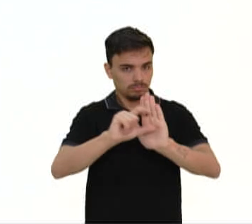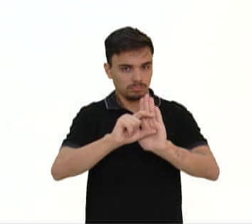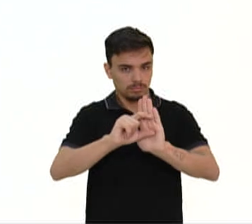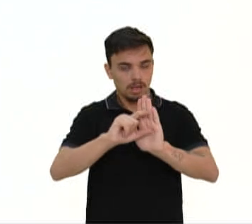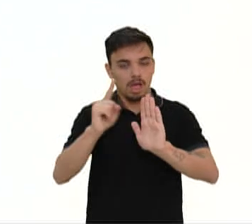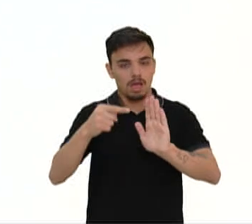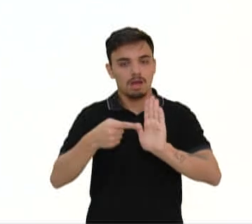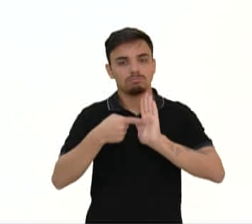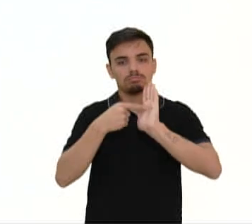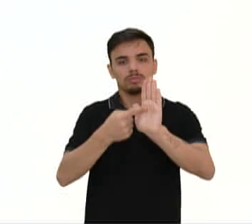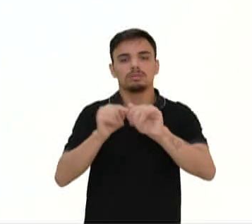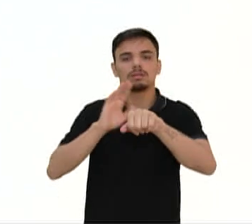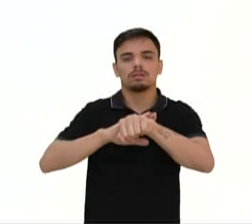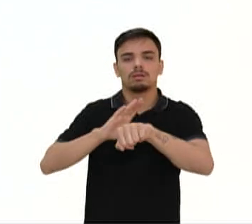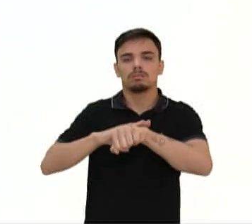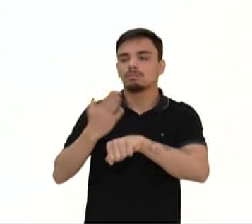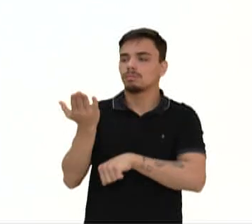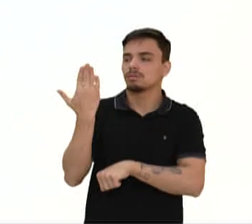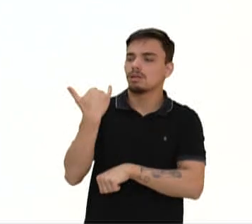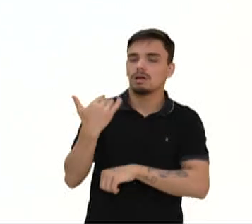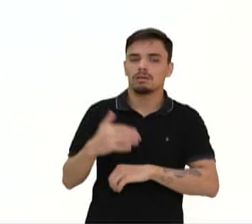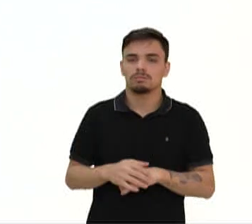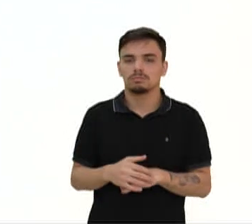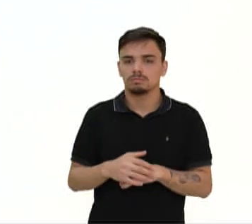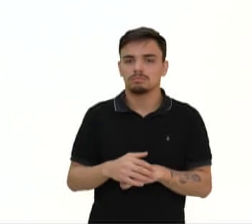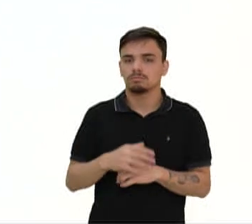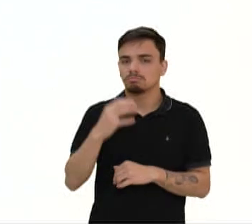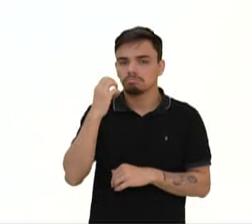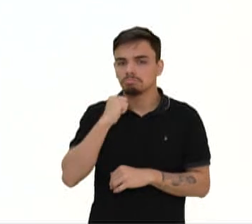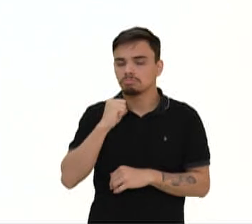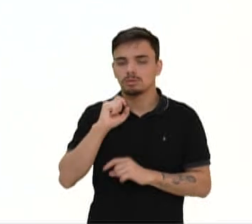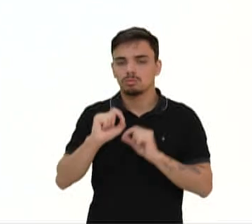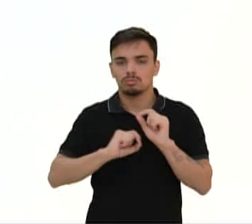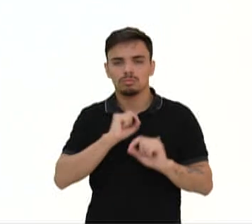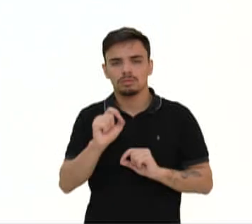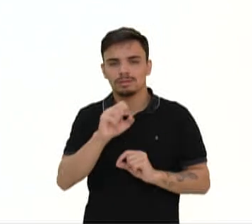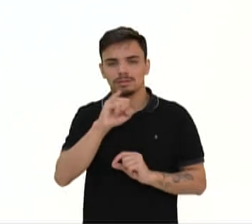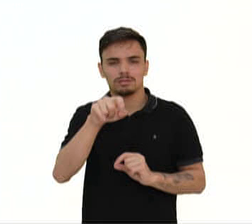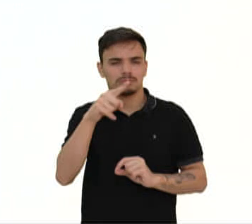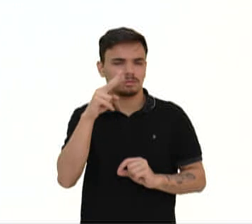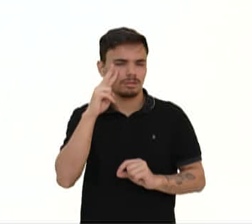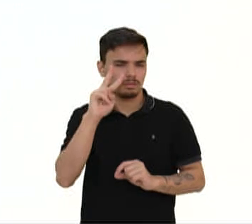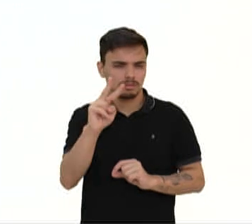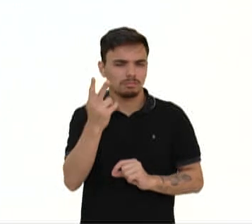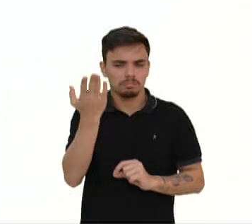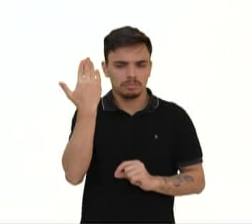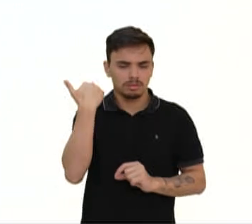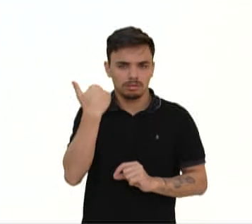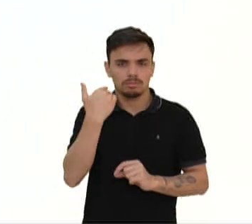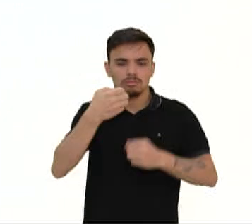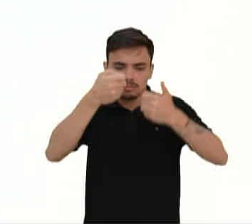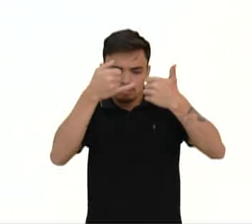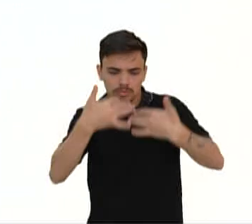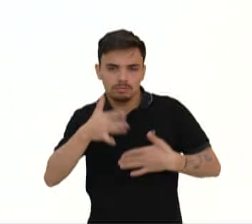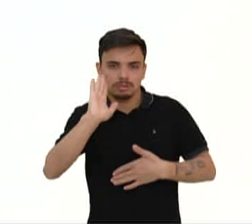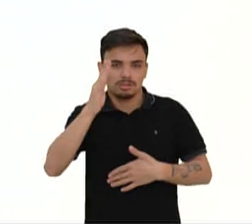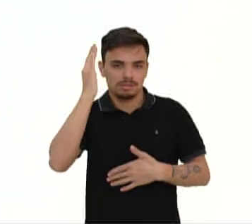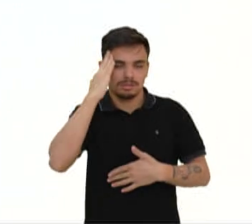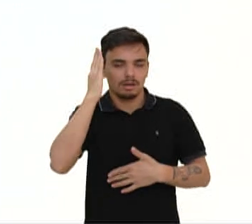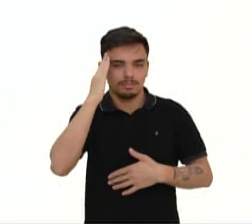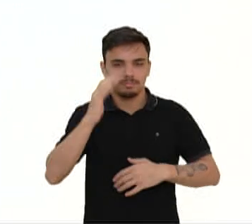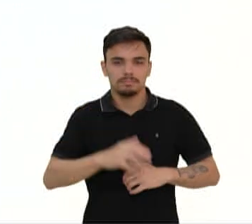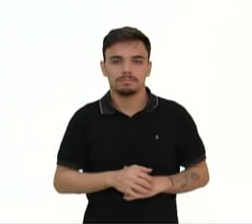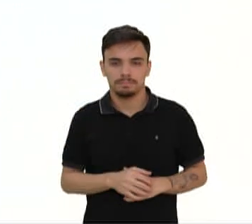tempo verbal passado, pretérito, adotou? Quem estava ligado na minha fala anteriormente já vai saber. Vamos lá?